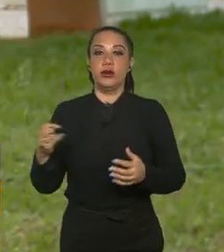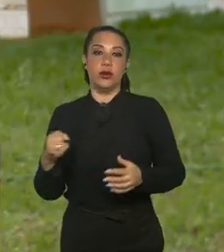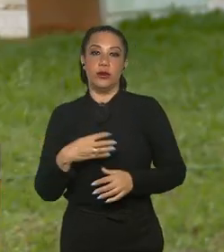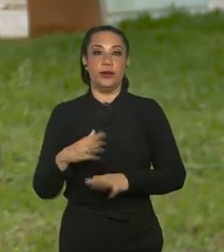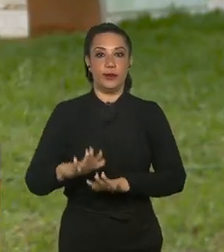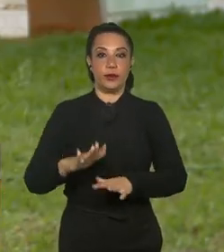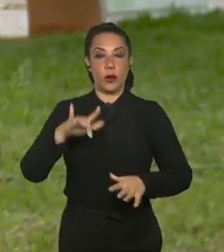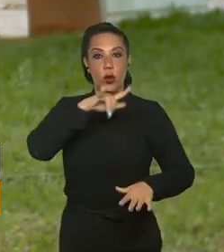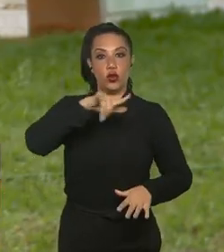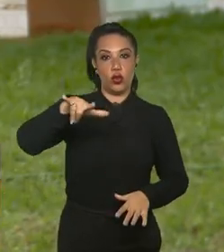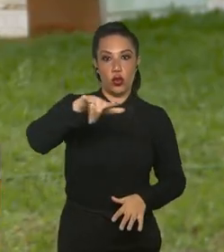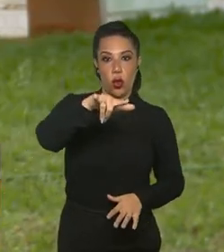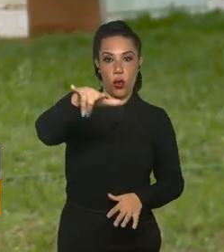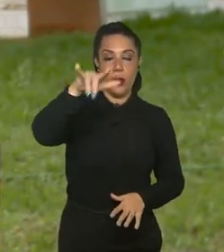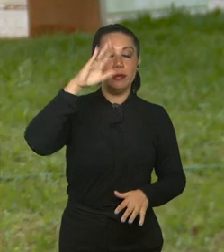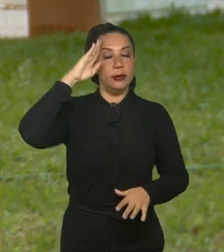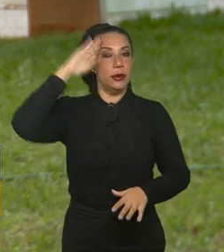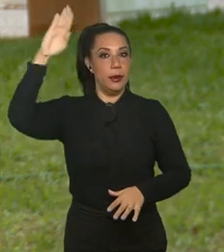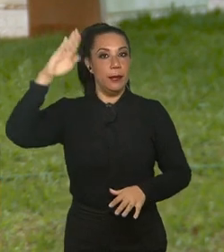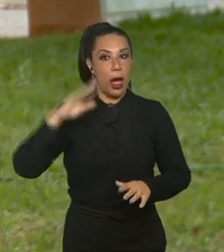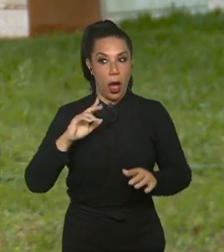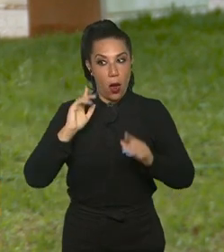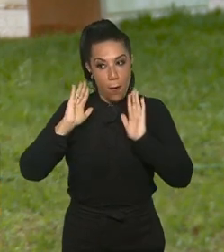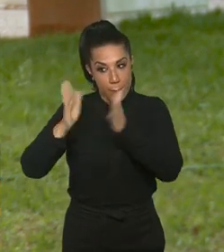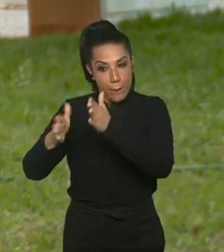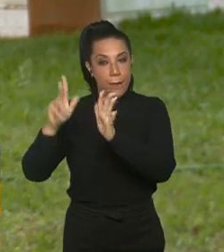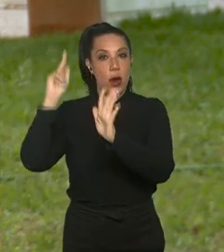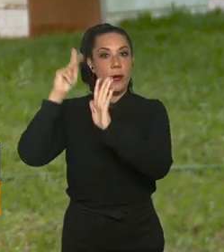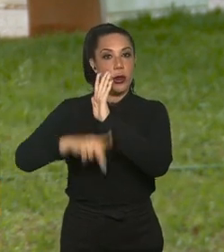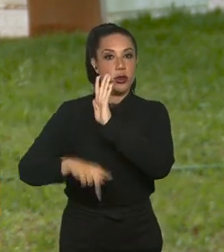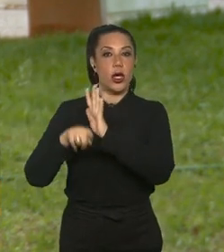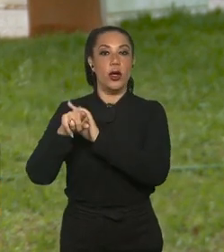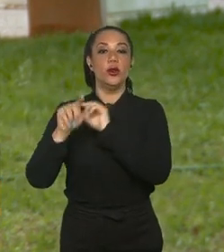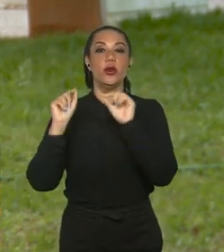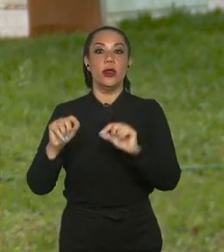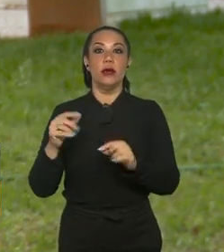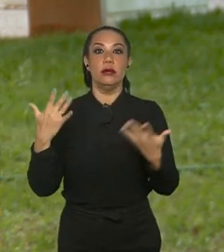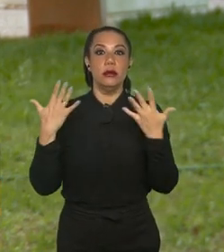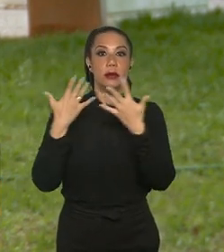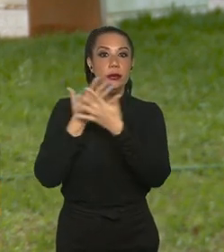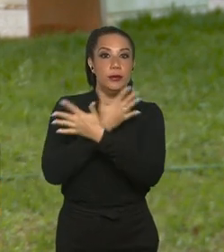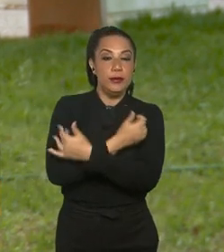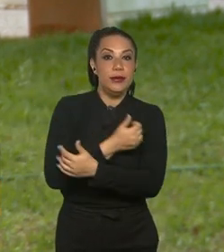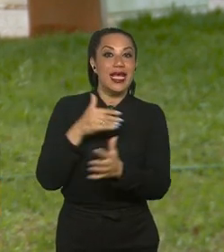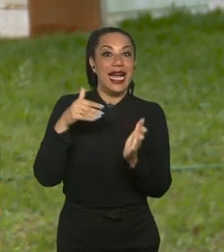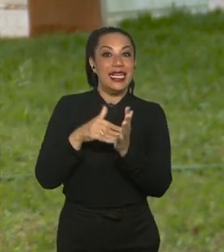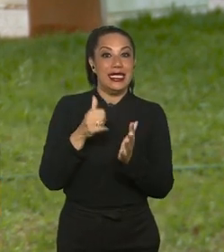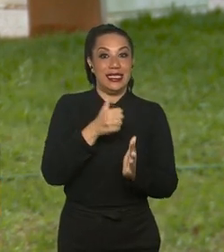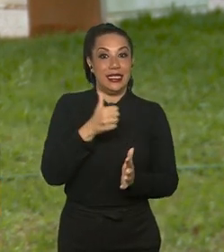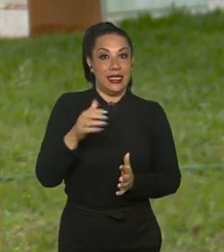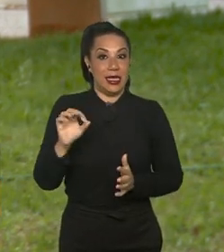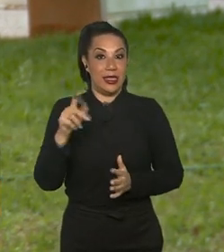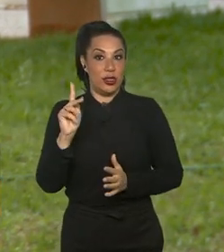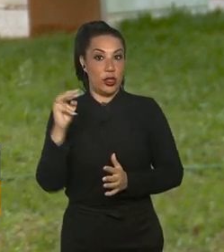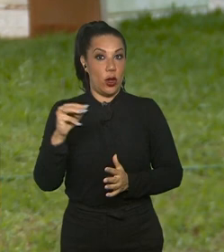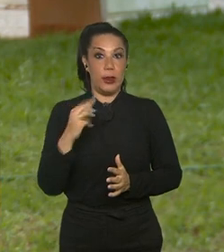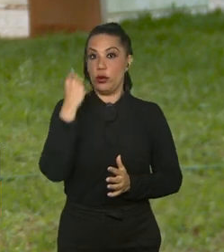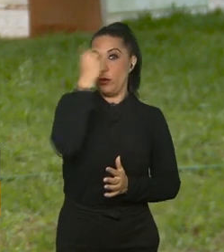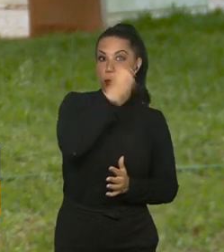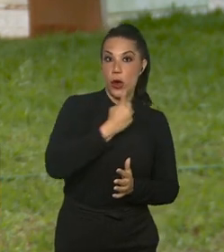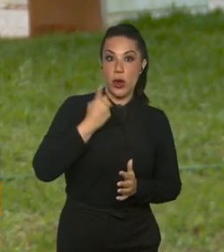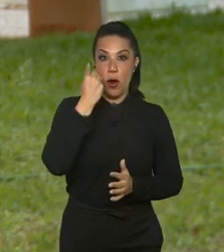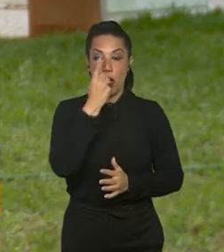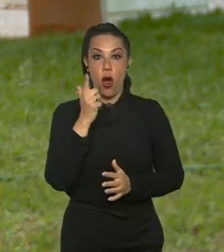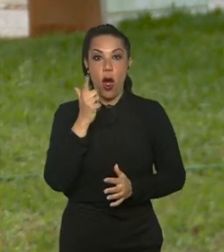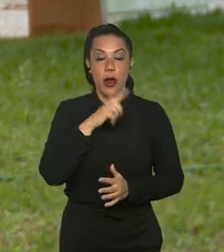drones que vão ser construídos especificamente para esse projeto alcançam uma velocidade de até 110 km por hora.